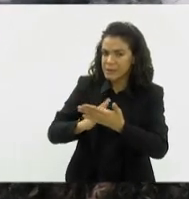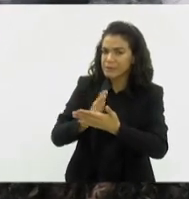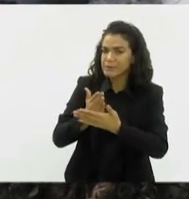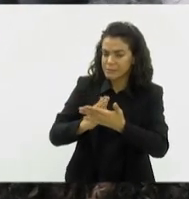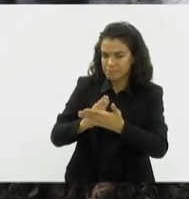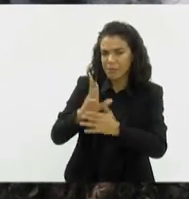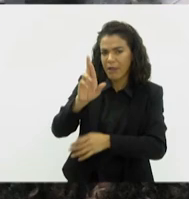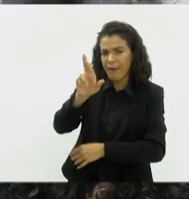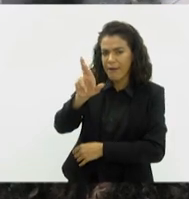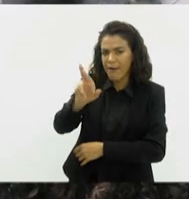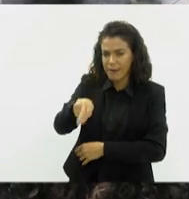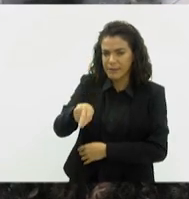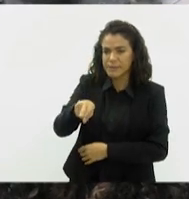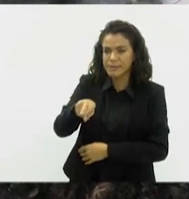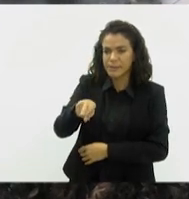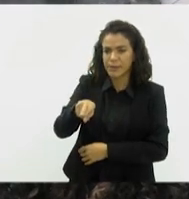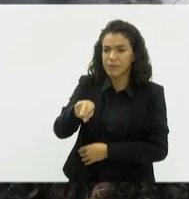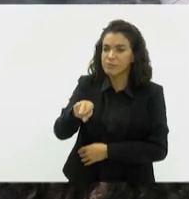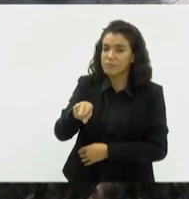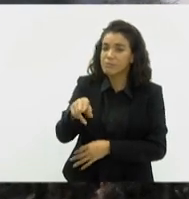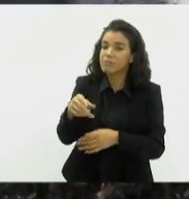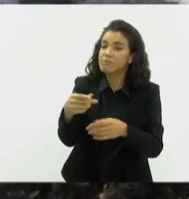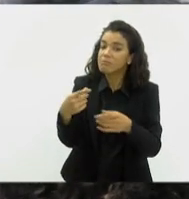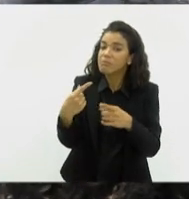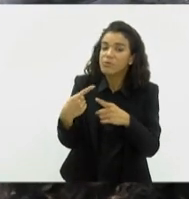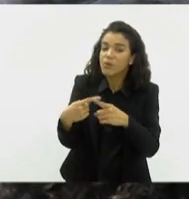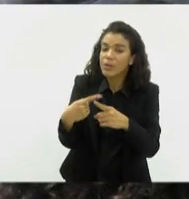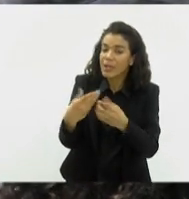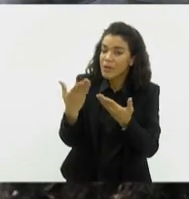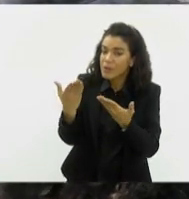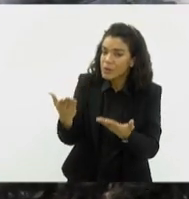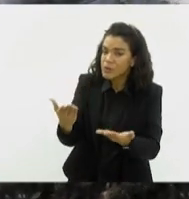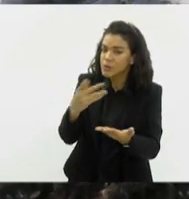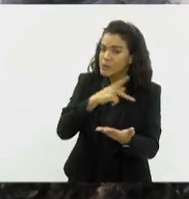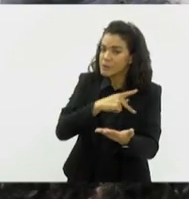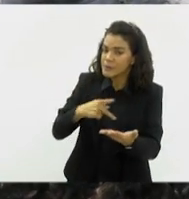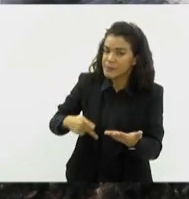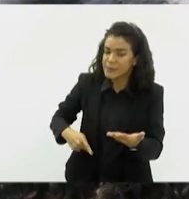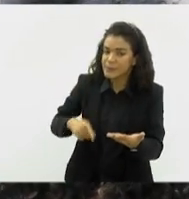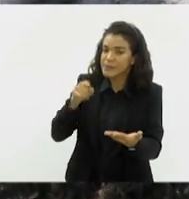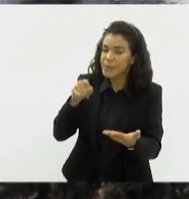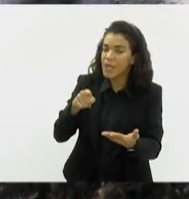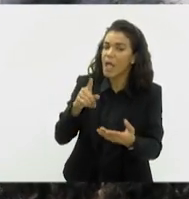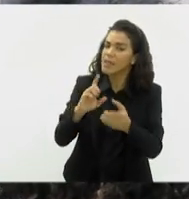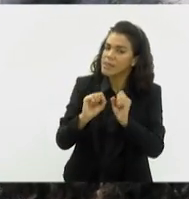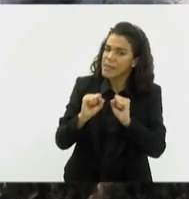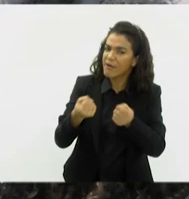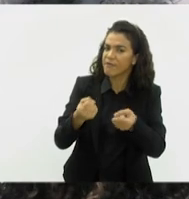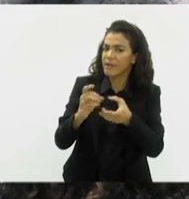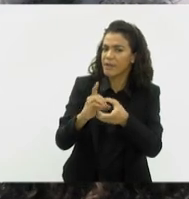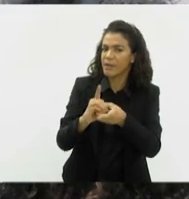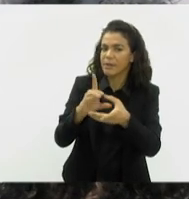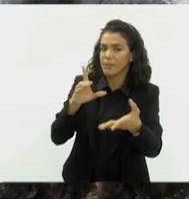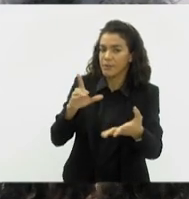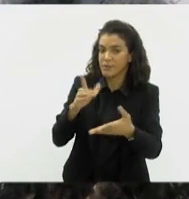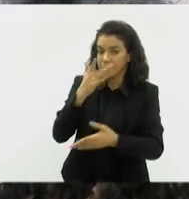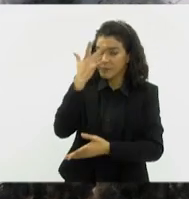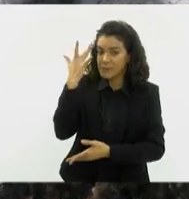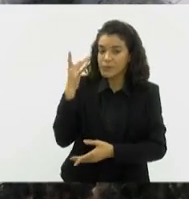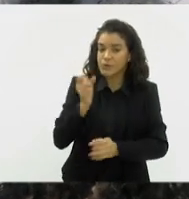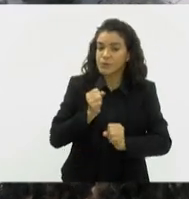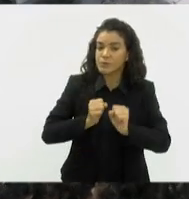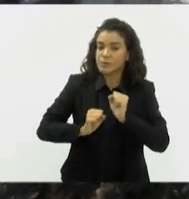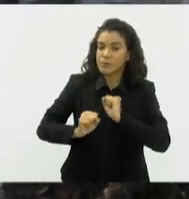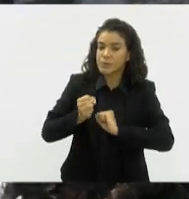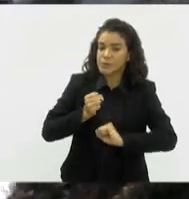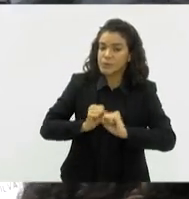com razão. Eu presto muito. Exatamente, mas porque Vossa Excelência é democrático, as pessoas estão ansiosas, estão... Então, com toda a calma a